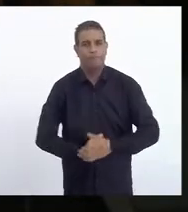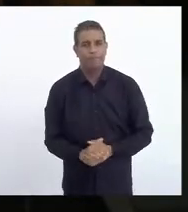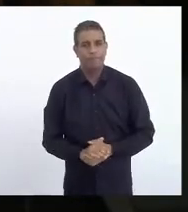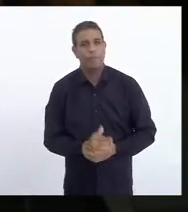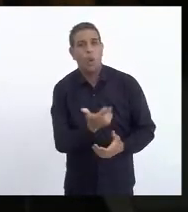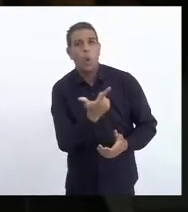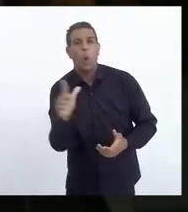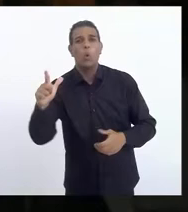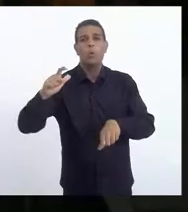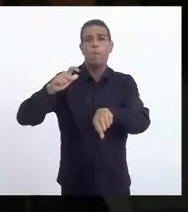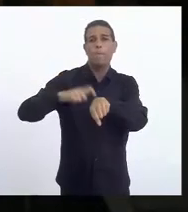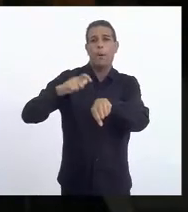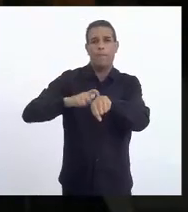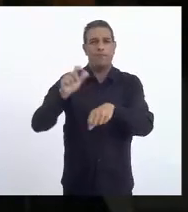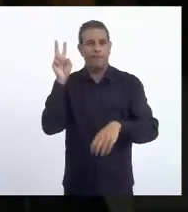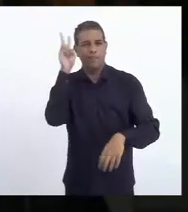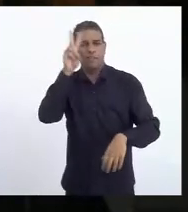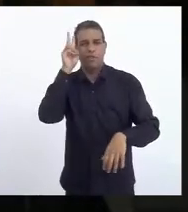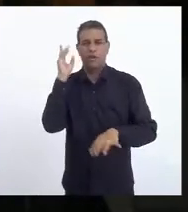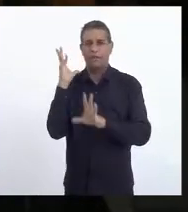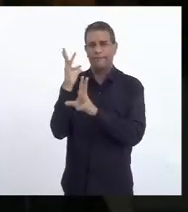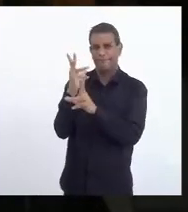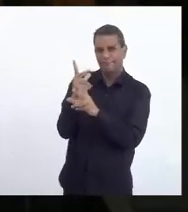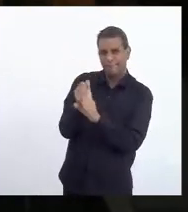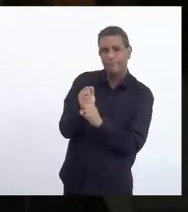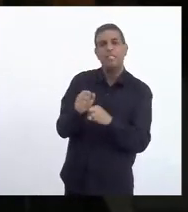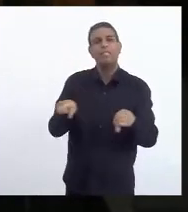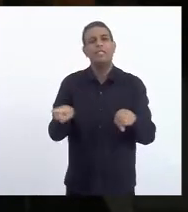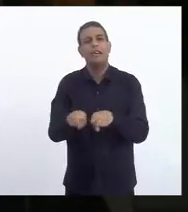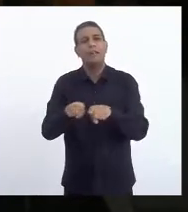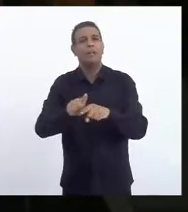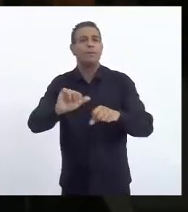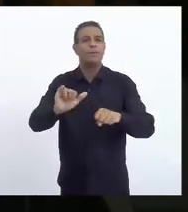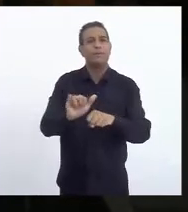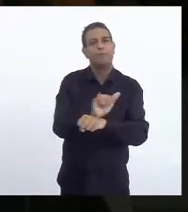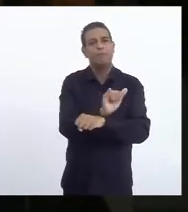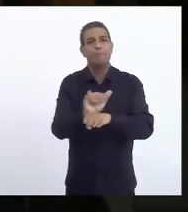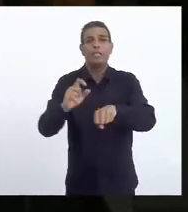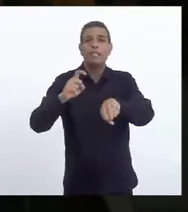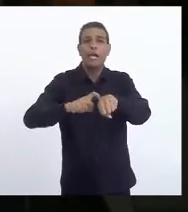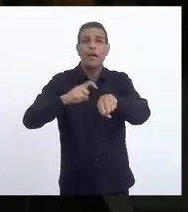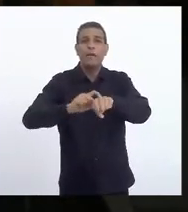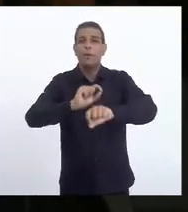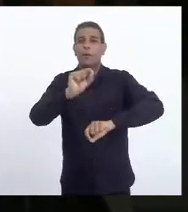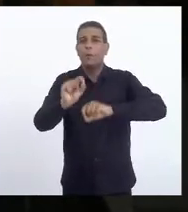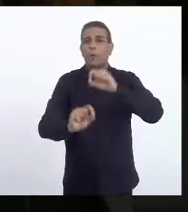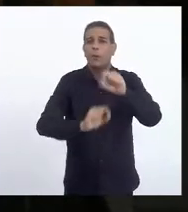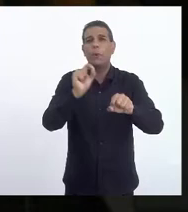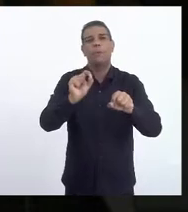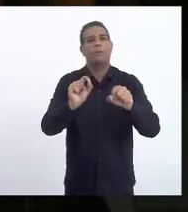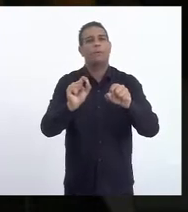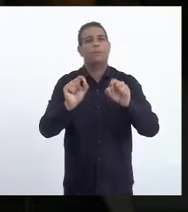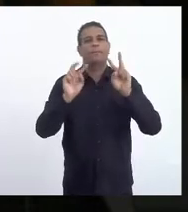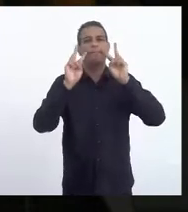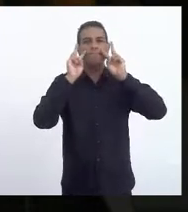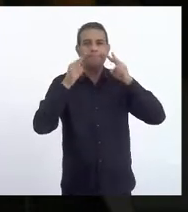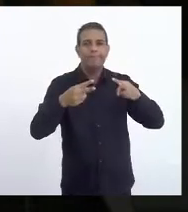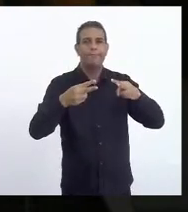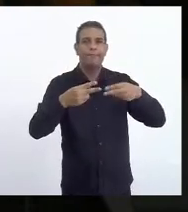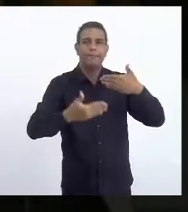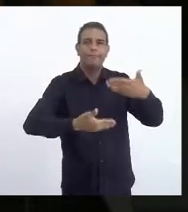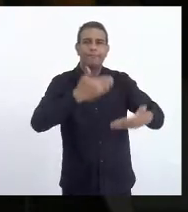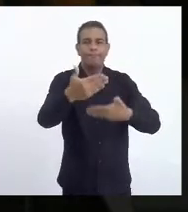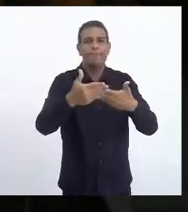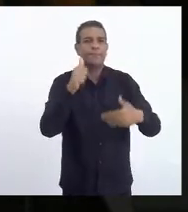e para outro momento bom e muitas vezes o tempo que se perde são vidas que